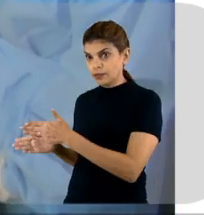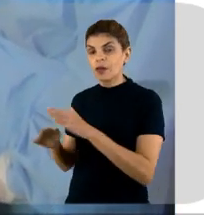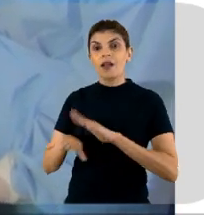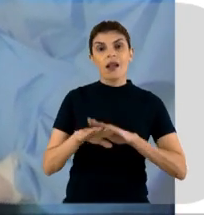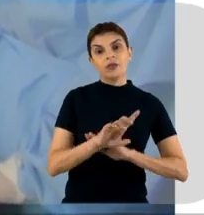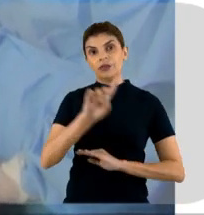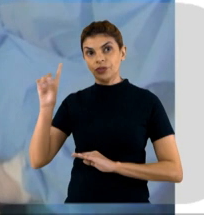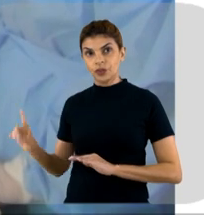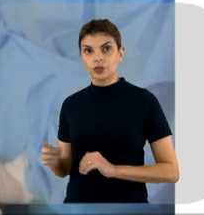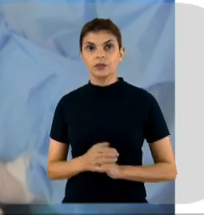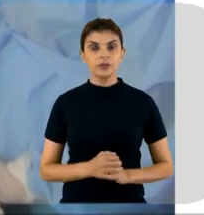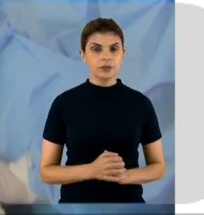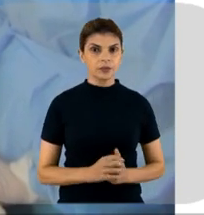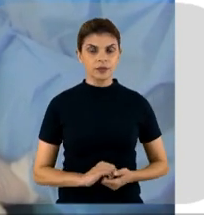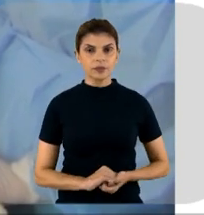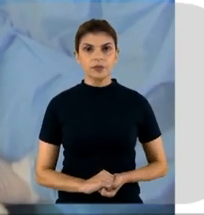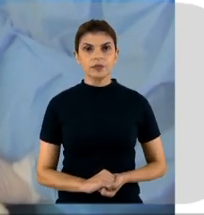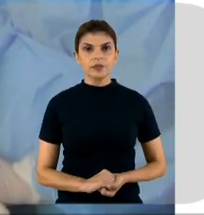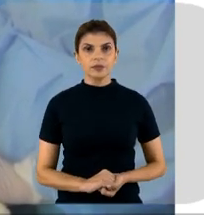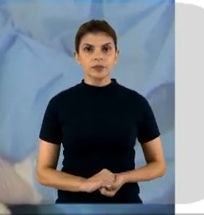infusoras para outro lado.